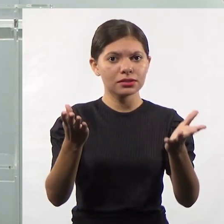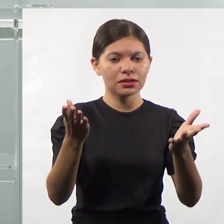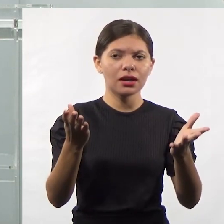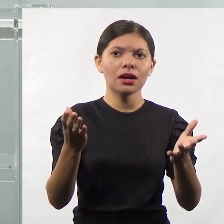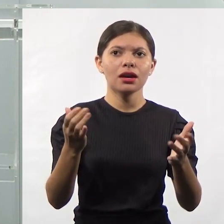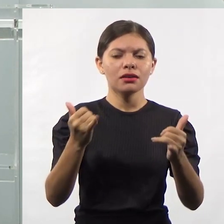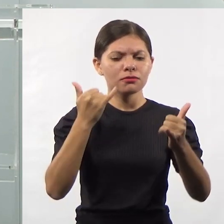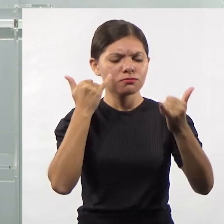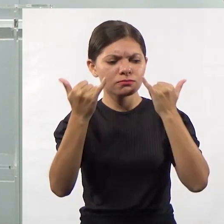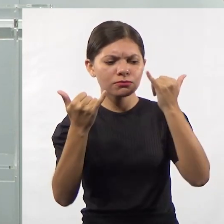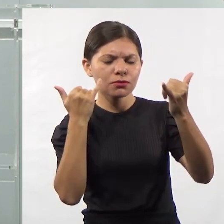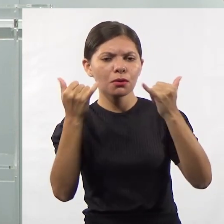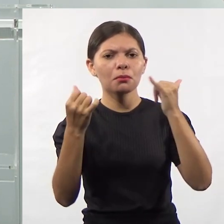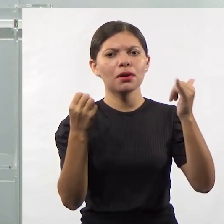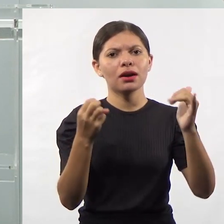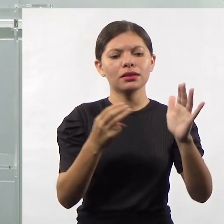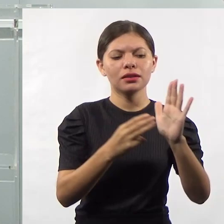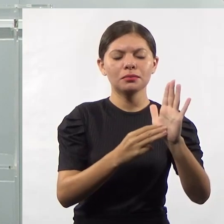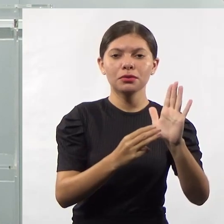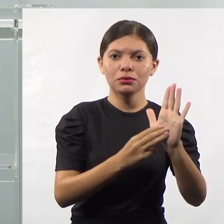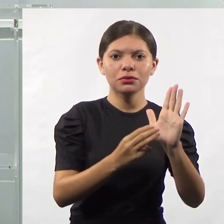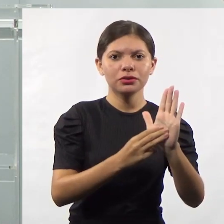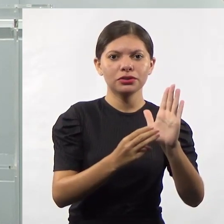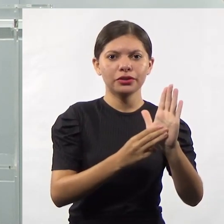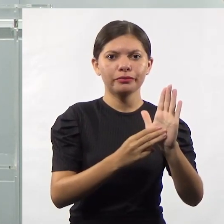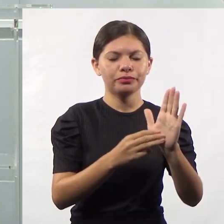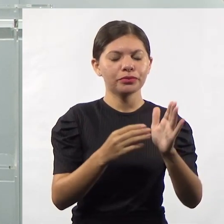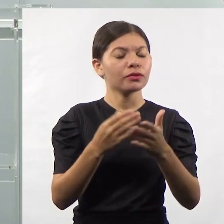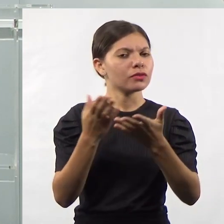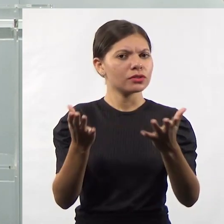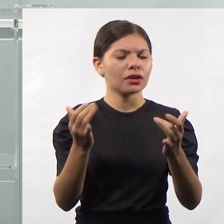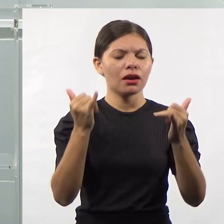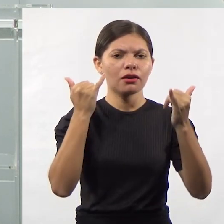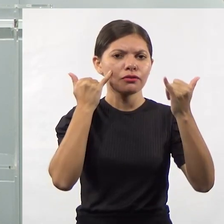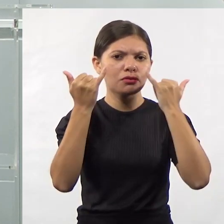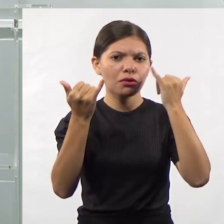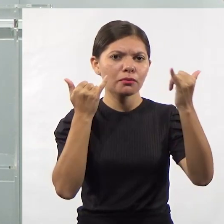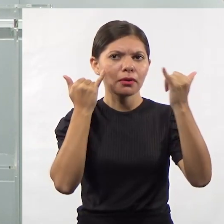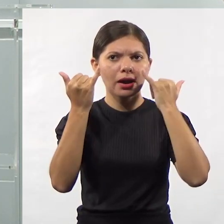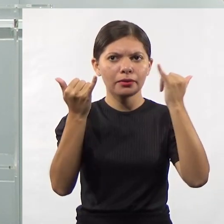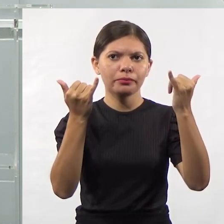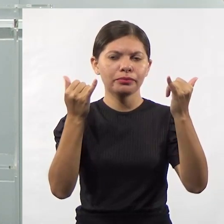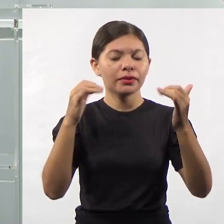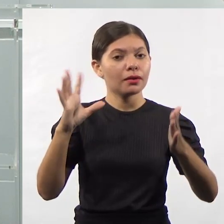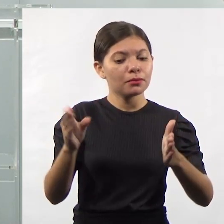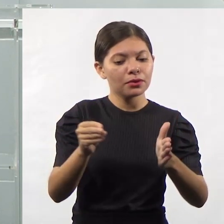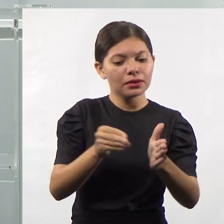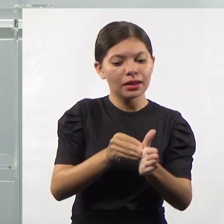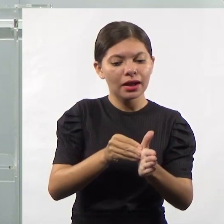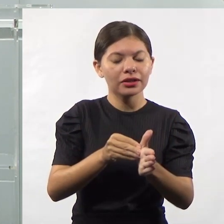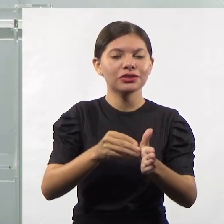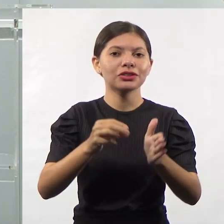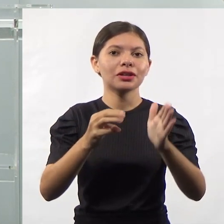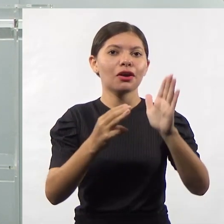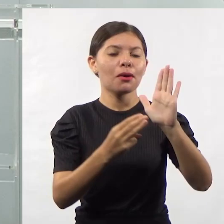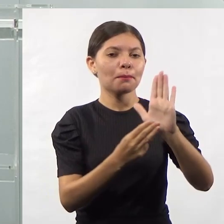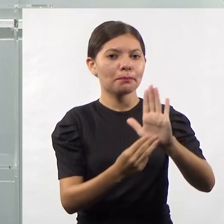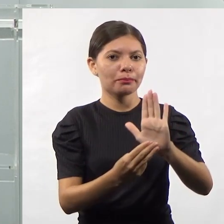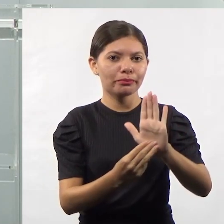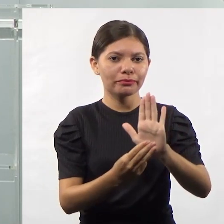metodologia. Então, você tem que informar sobre a abordagem, sobre o método,